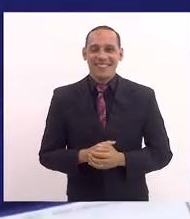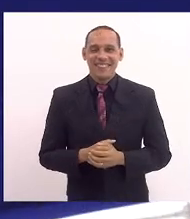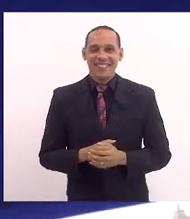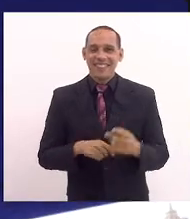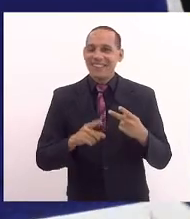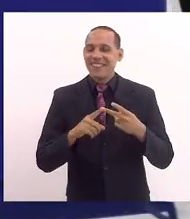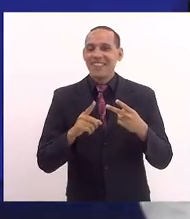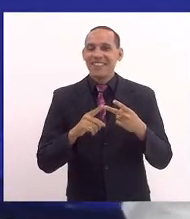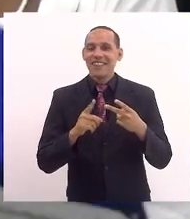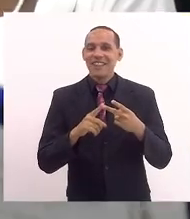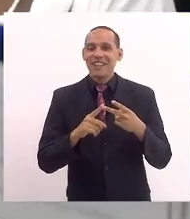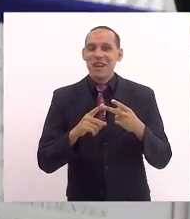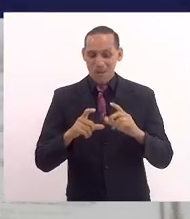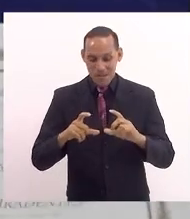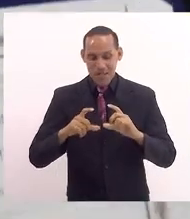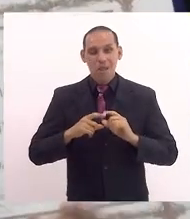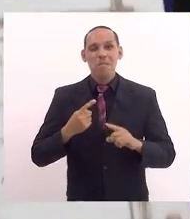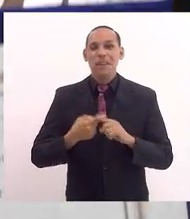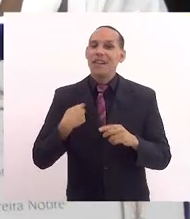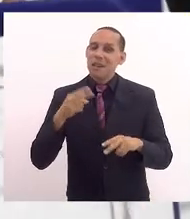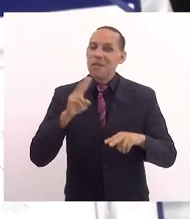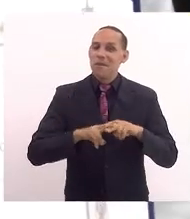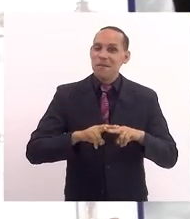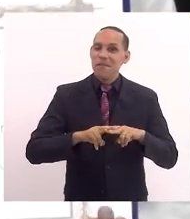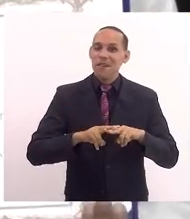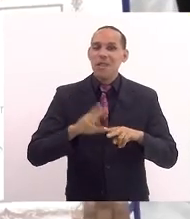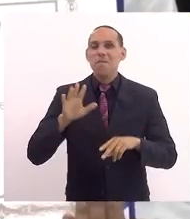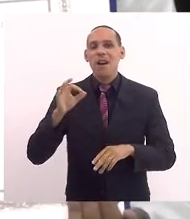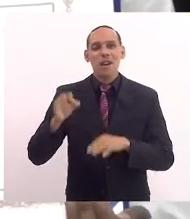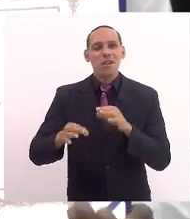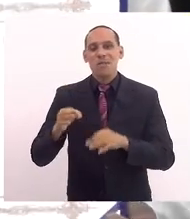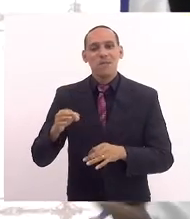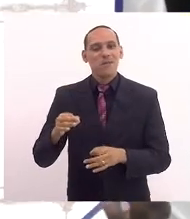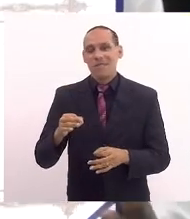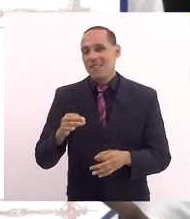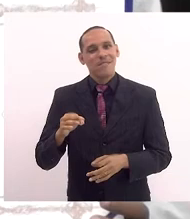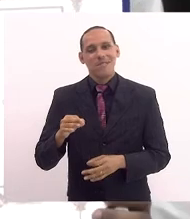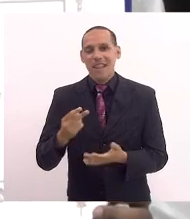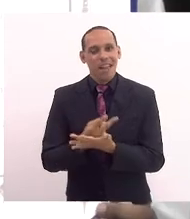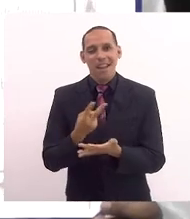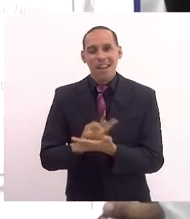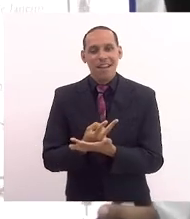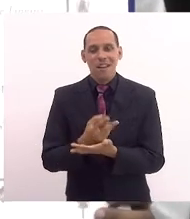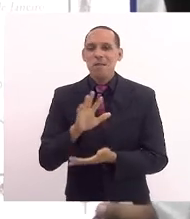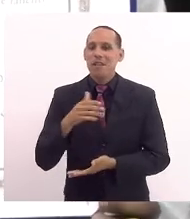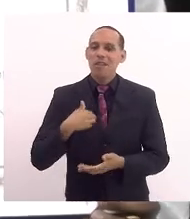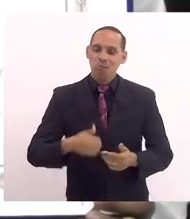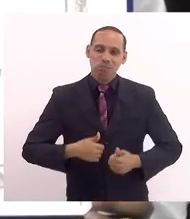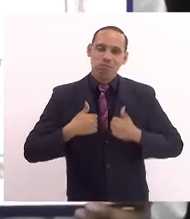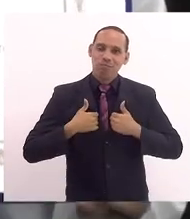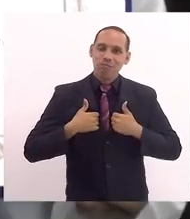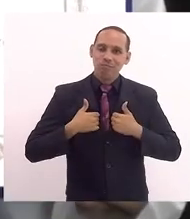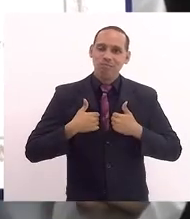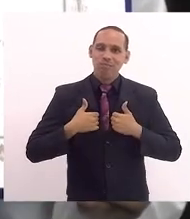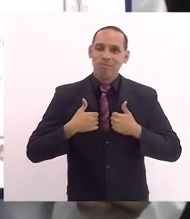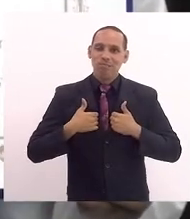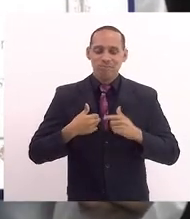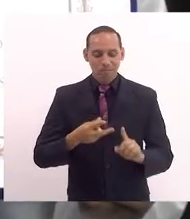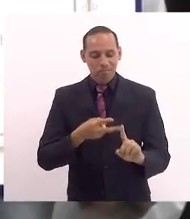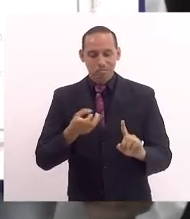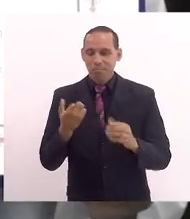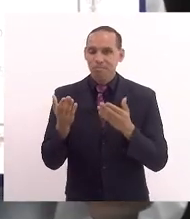E a segunda, receber uma medalha por ter sido preso injustamente. Mas me orgulho por esse